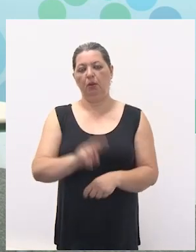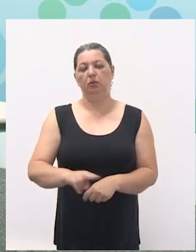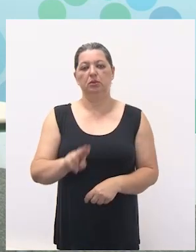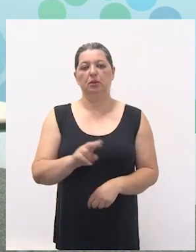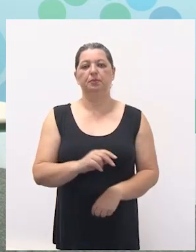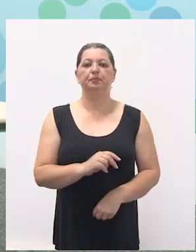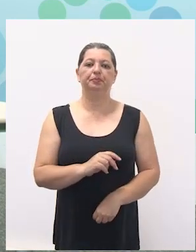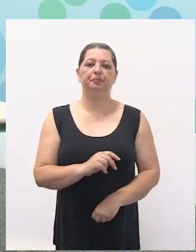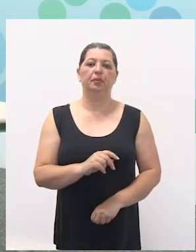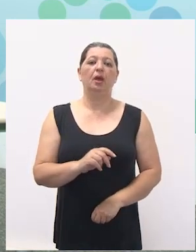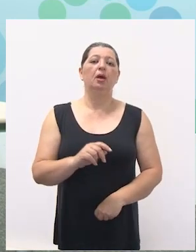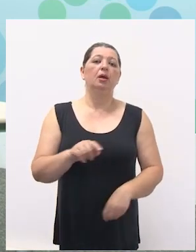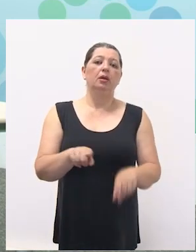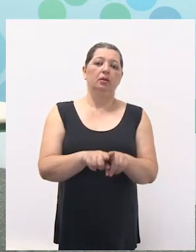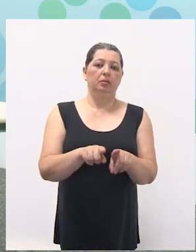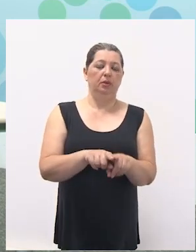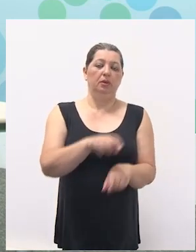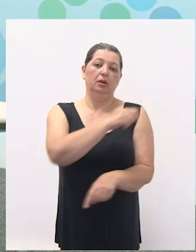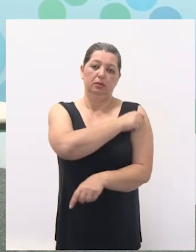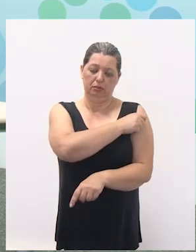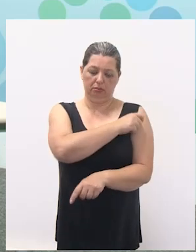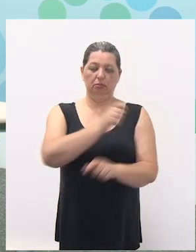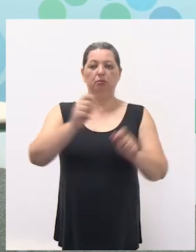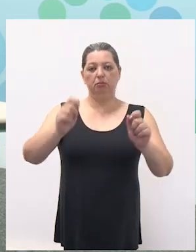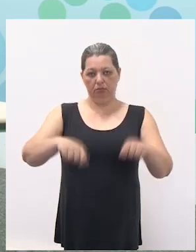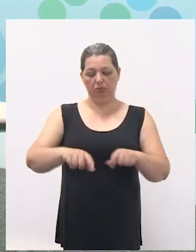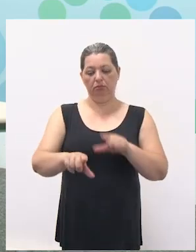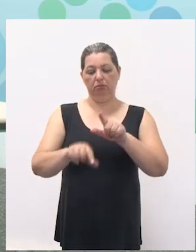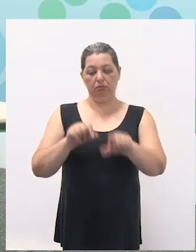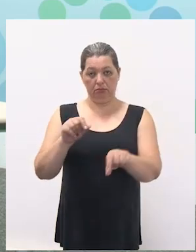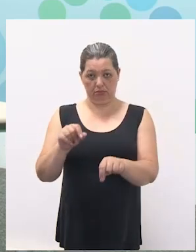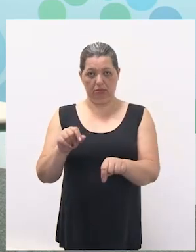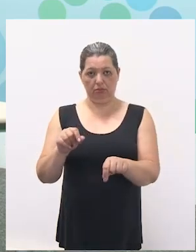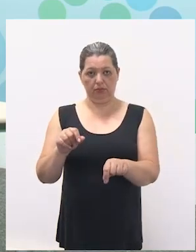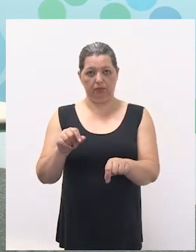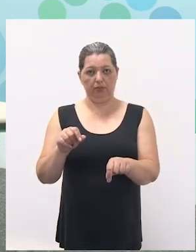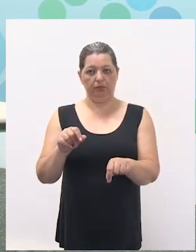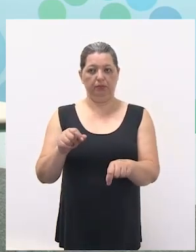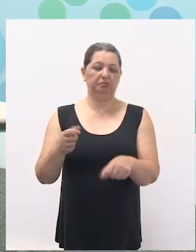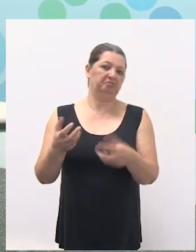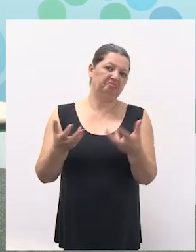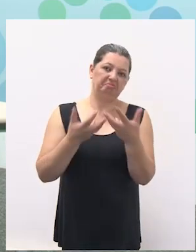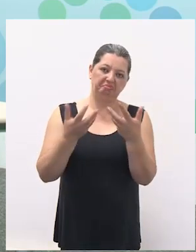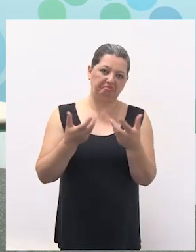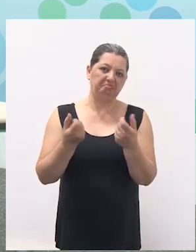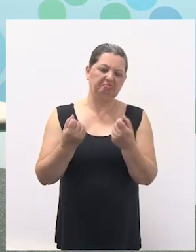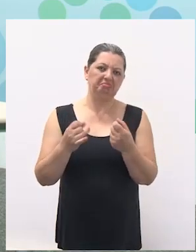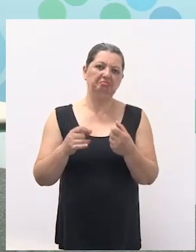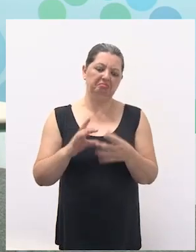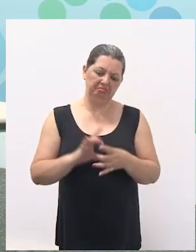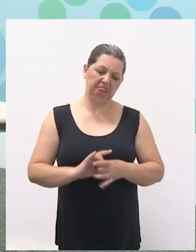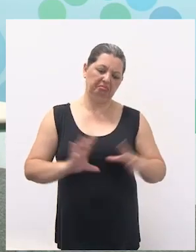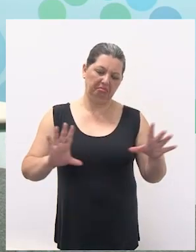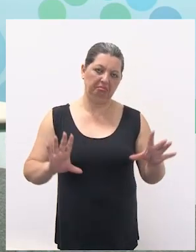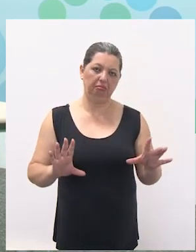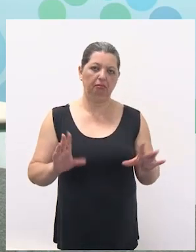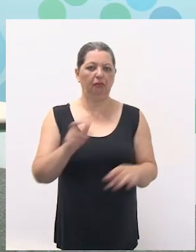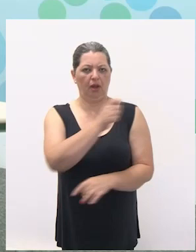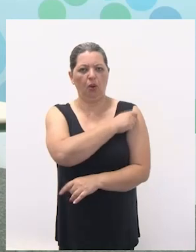aluno também pode escolher e fazer ali o que ele quiser, se a gente der essa possibilidade, né?